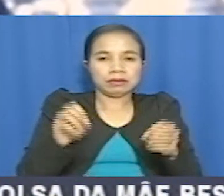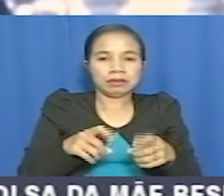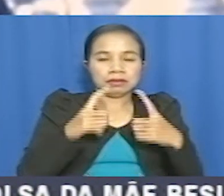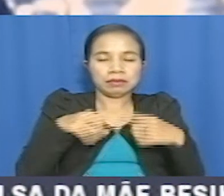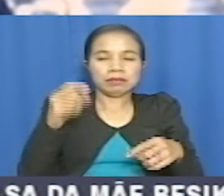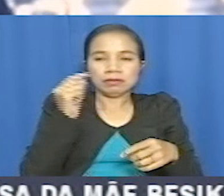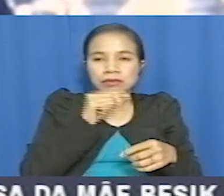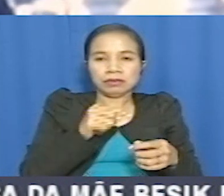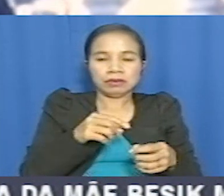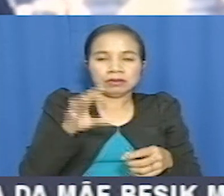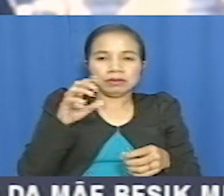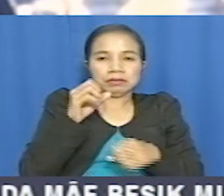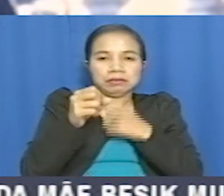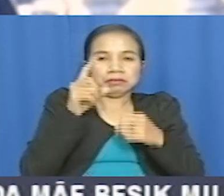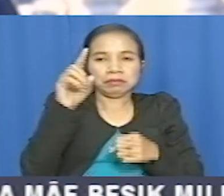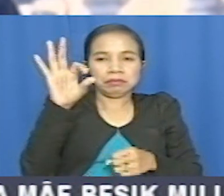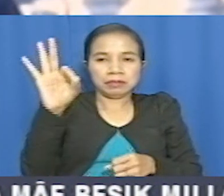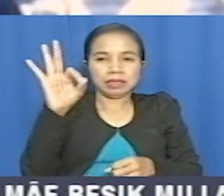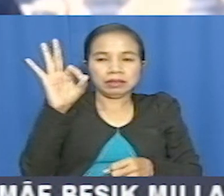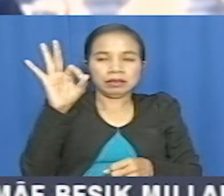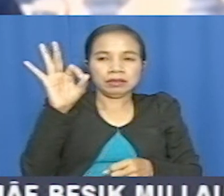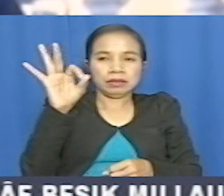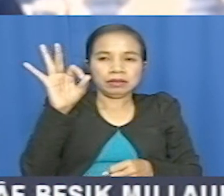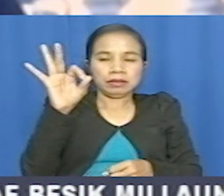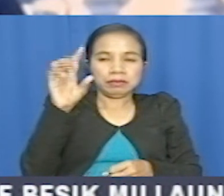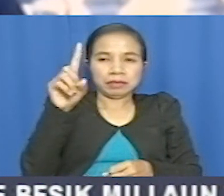komando. Kuitenta iseti la os be